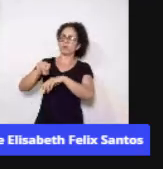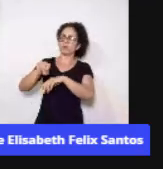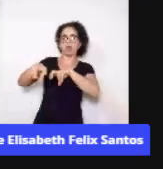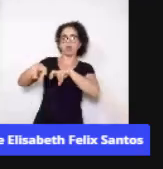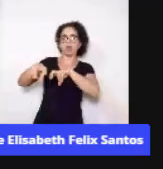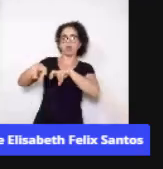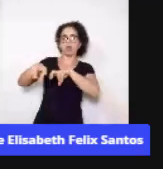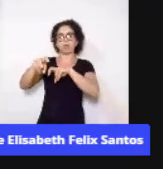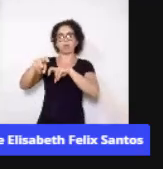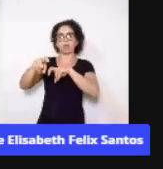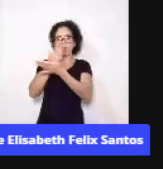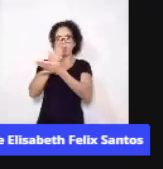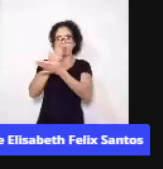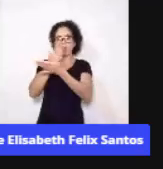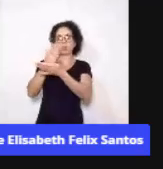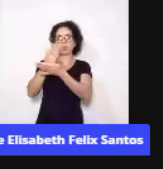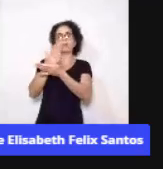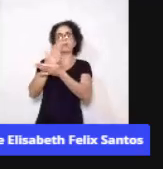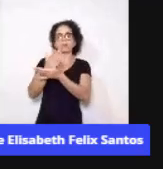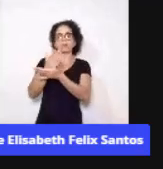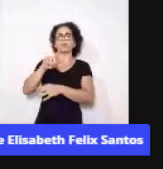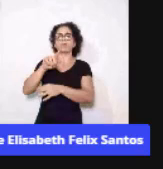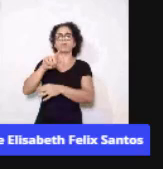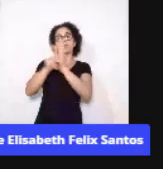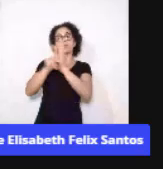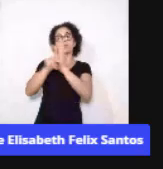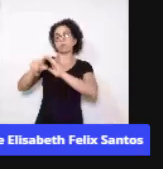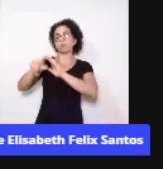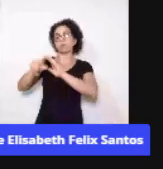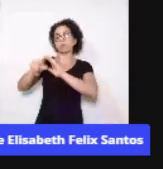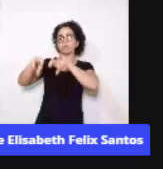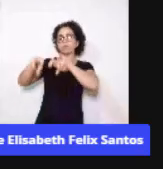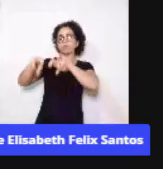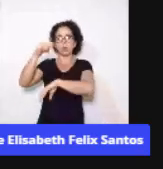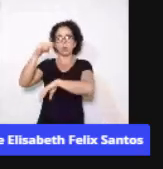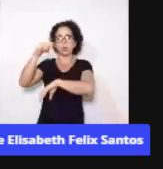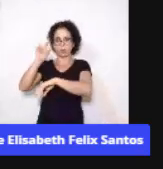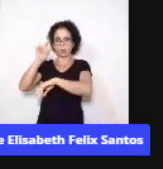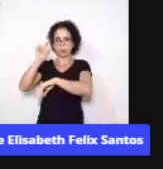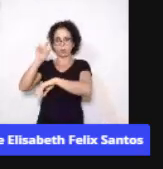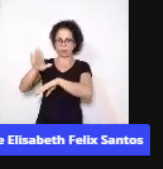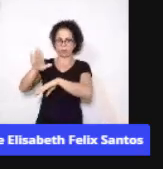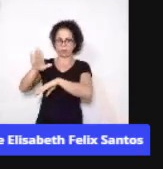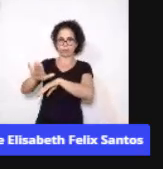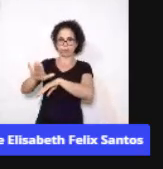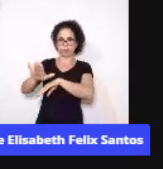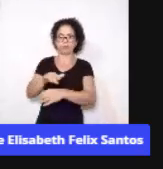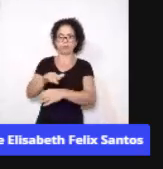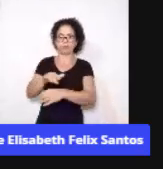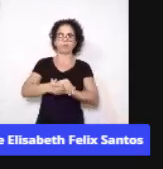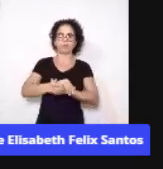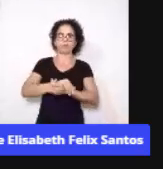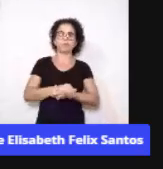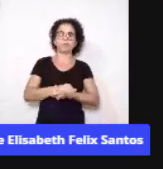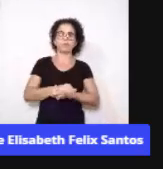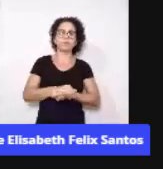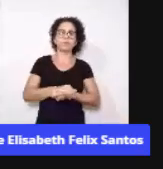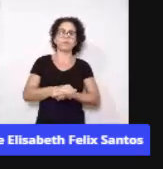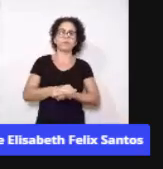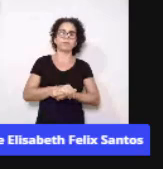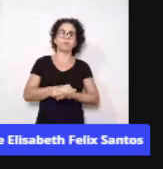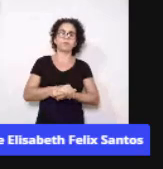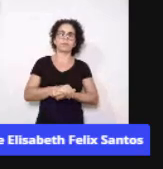na prática. Perceba, nós falamos sobre a organização da parte funcional, né,